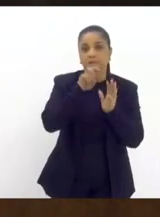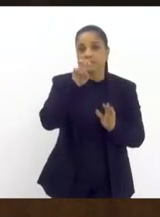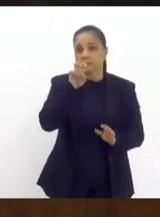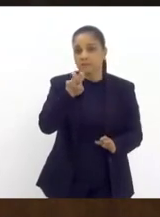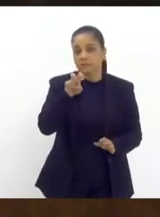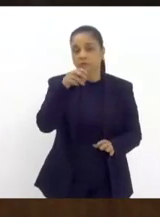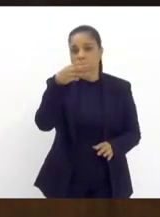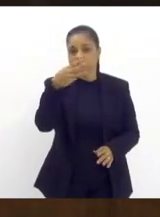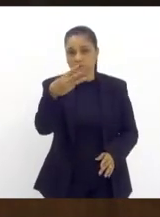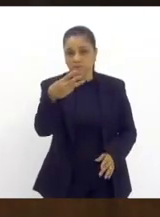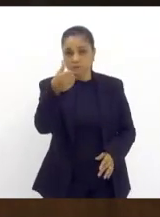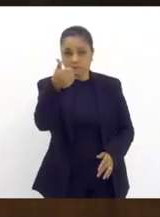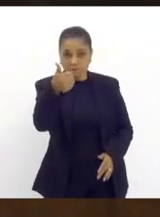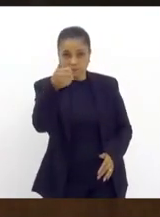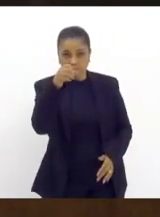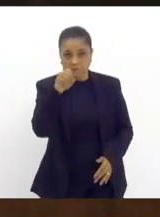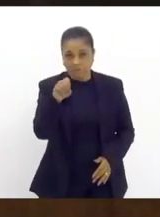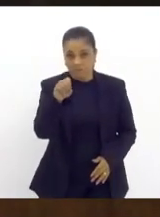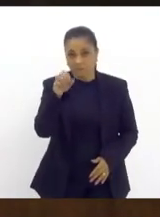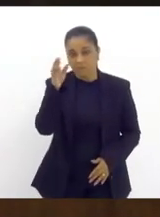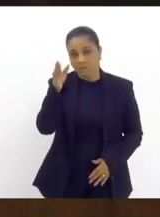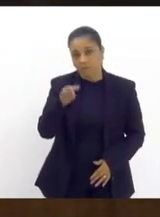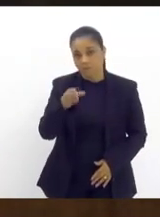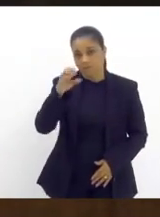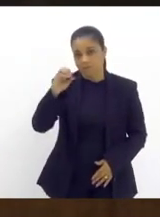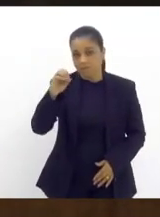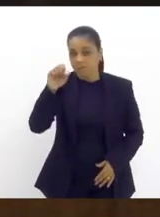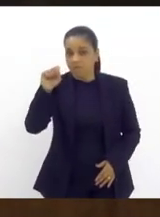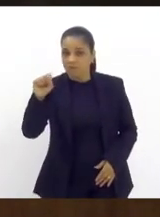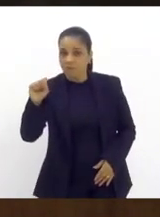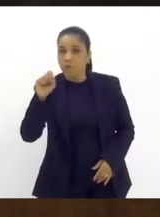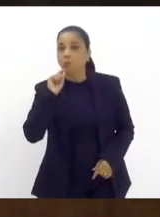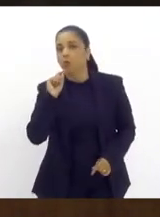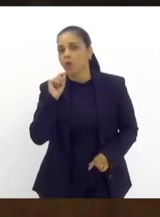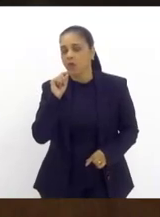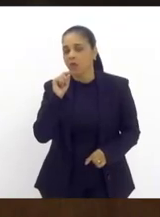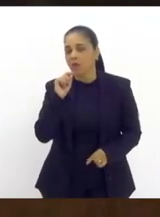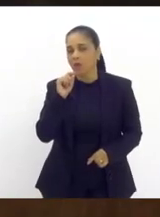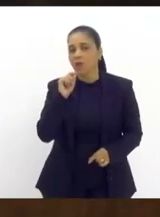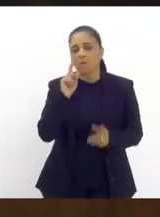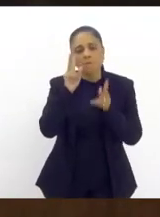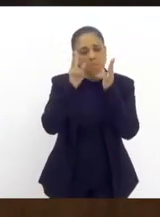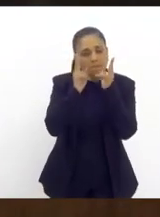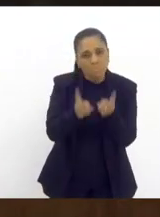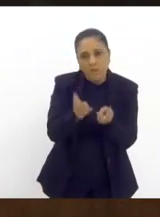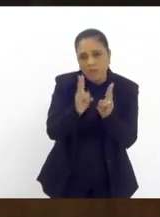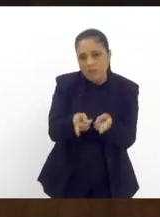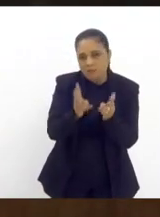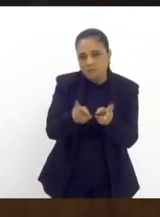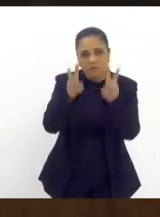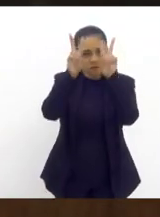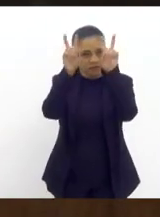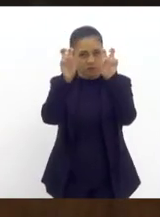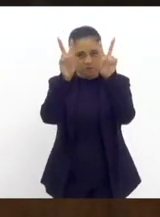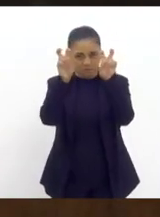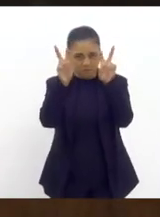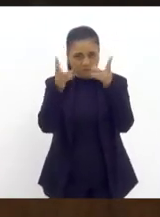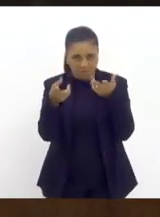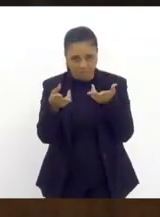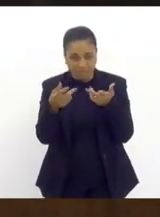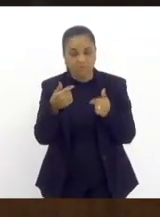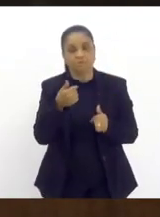5.310 de 08 que trata do mesmo tema então eu tô